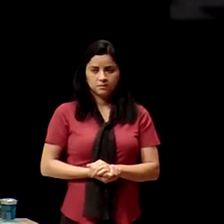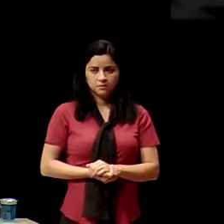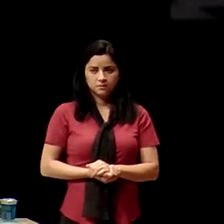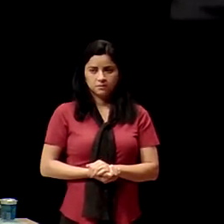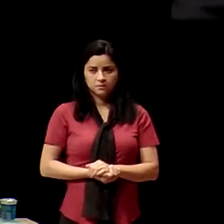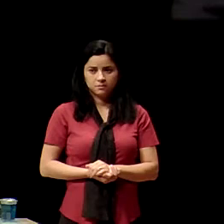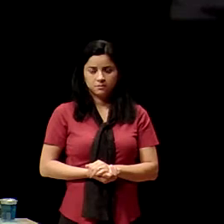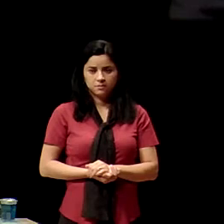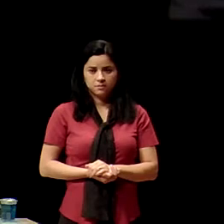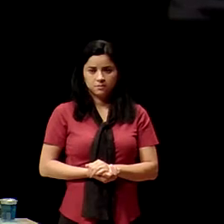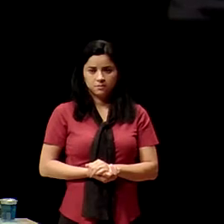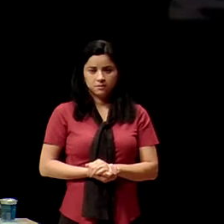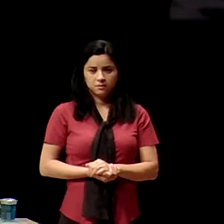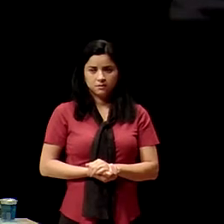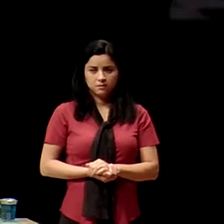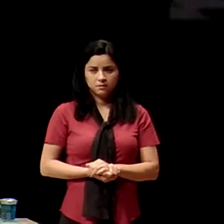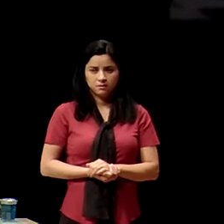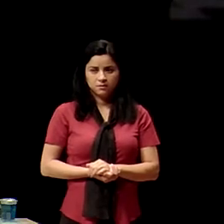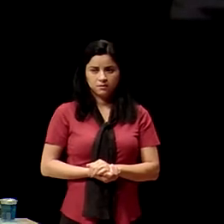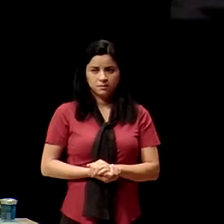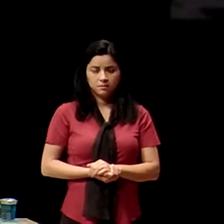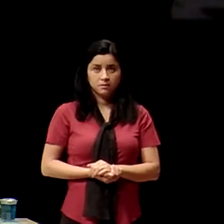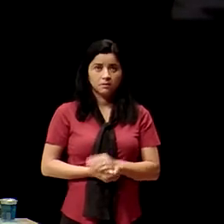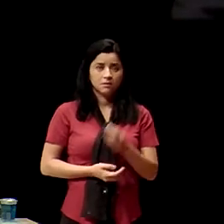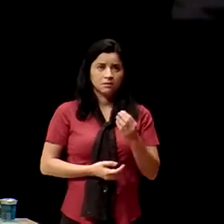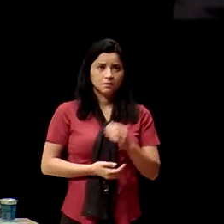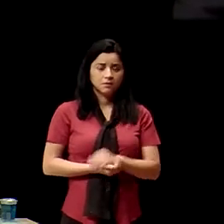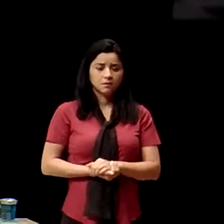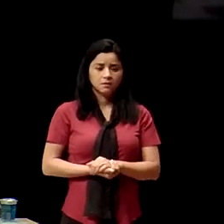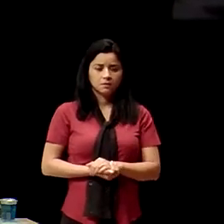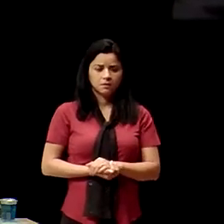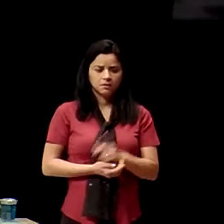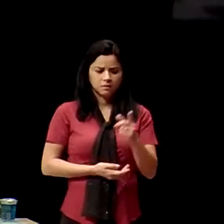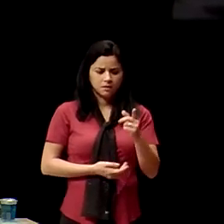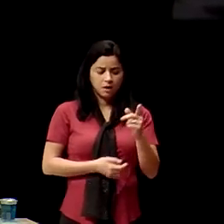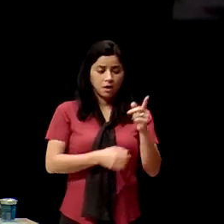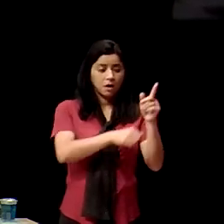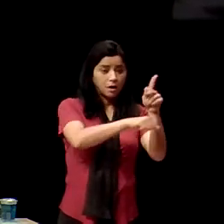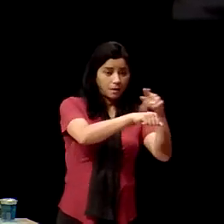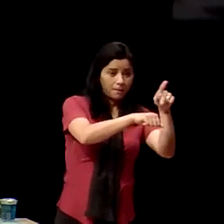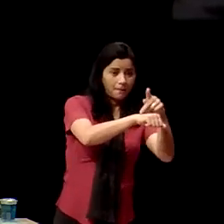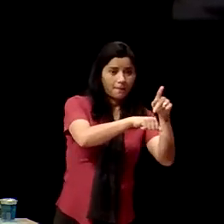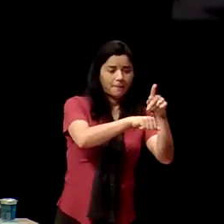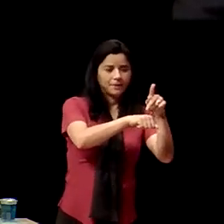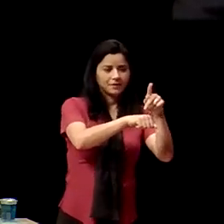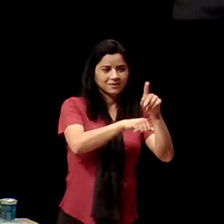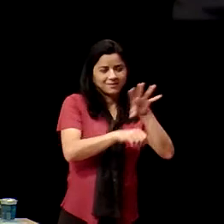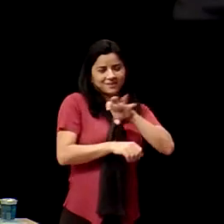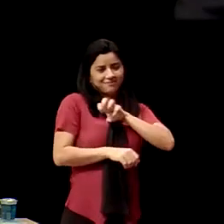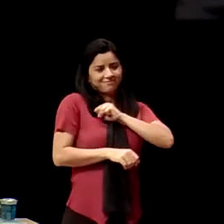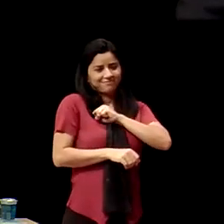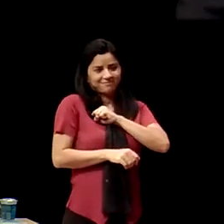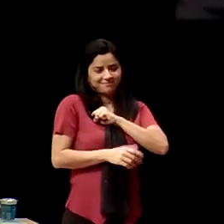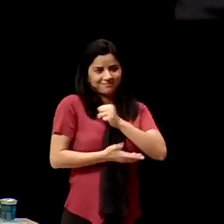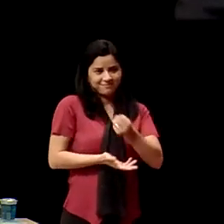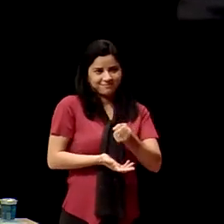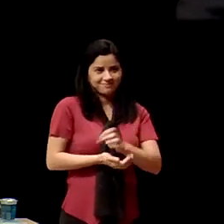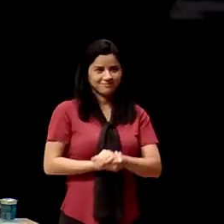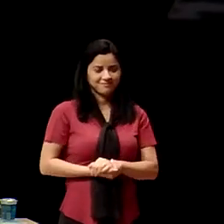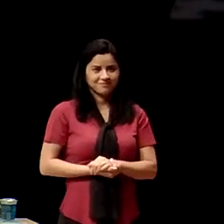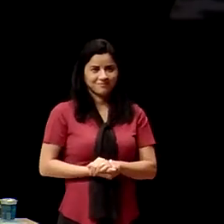romance countries. E como você diz em países românticos? In